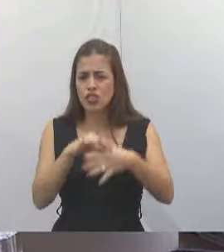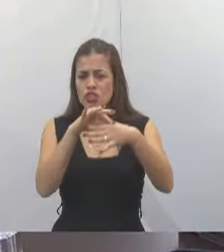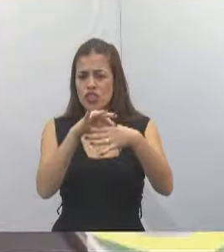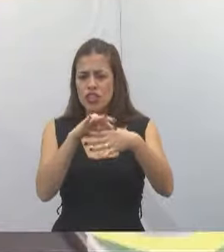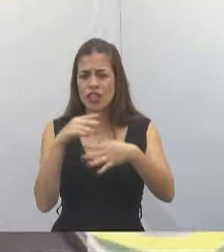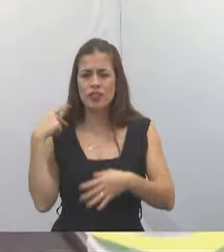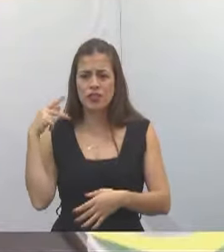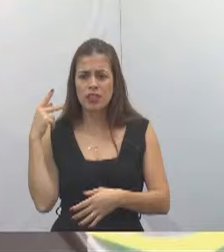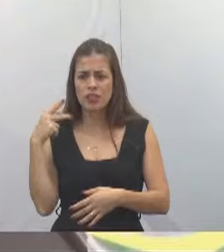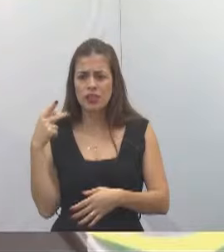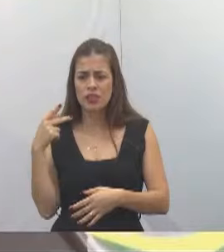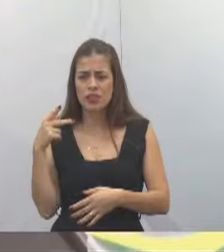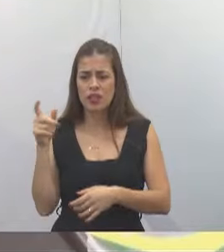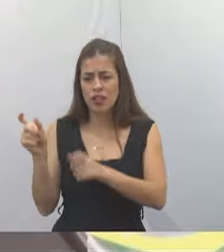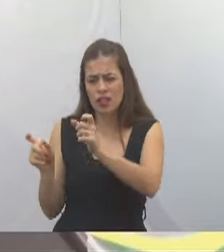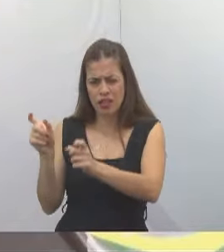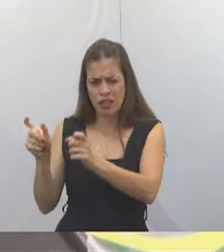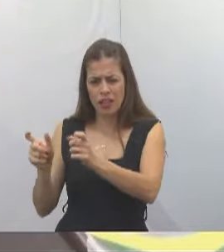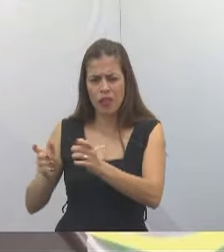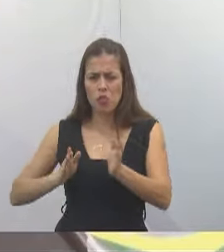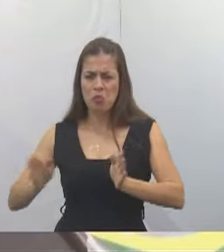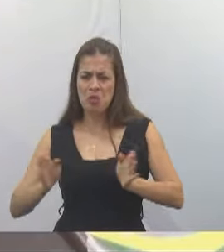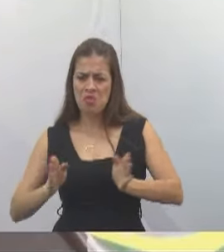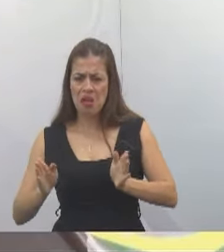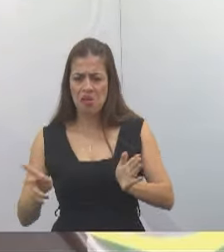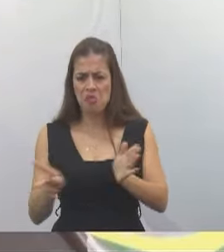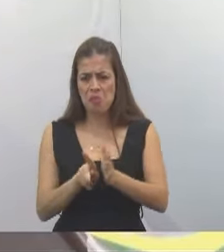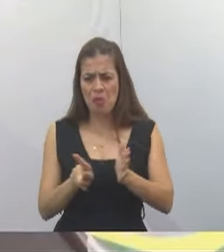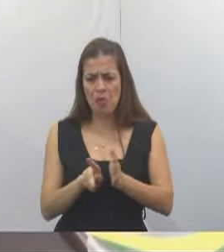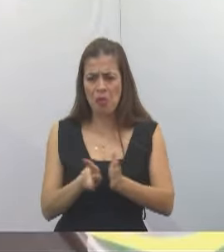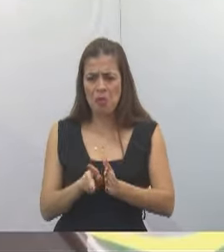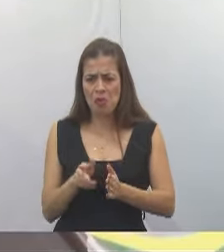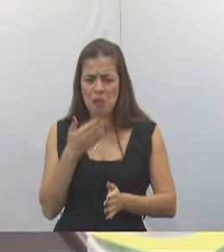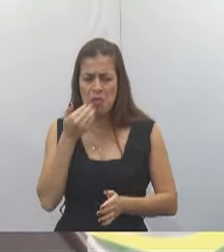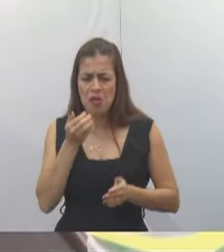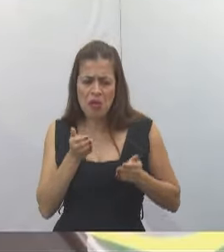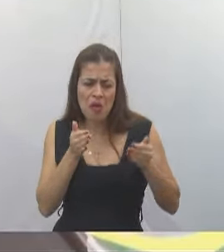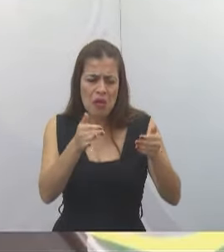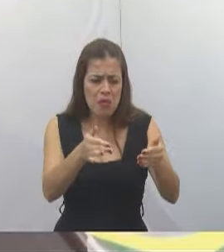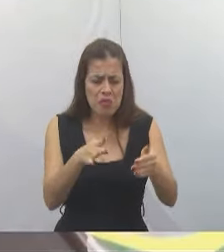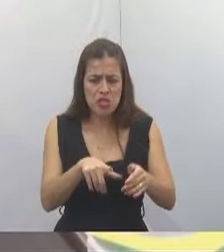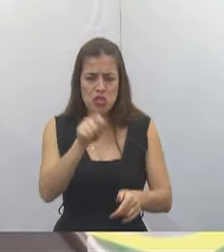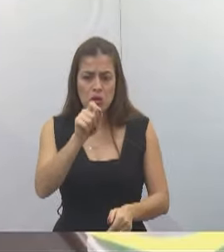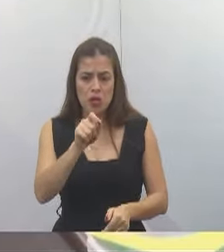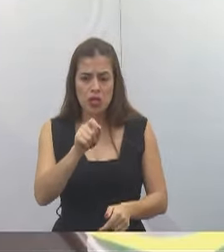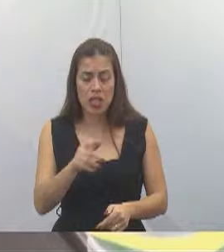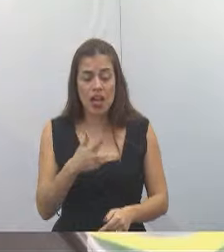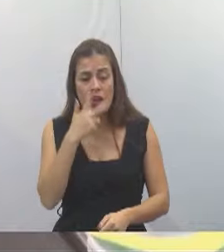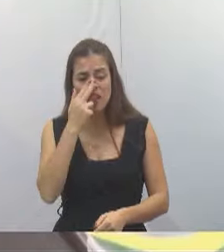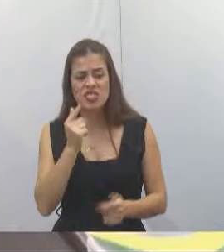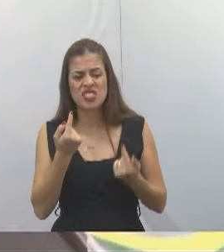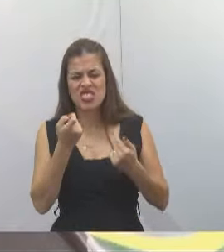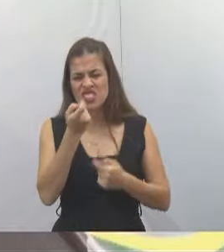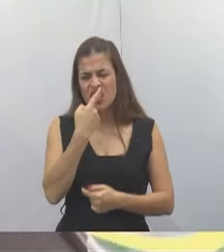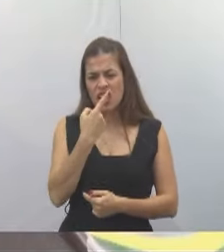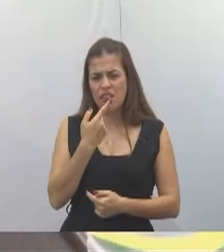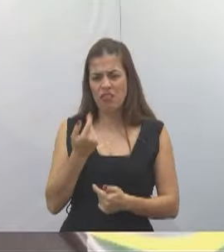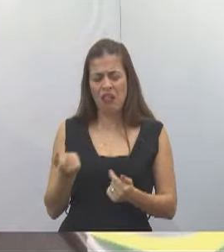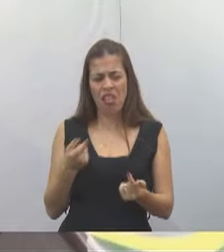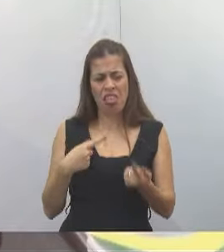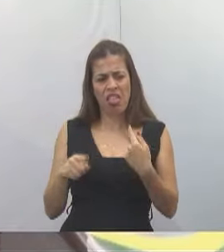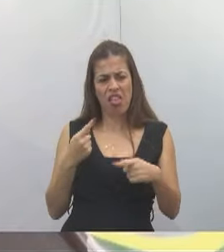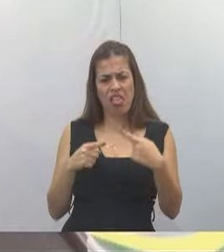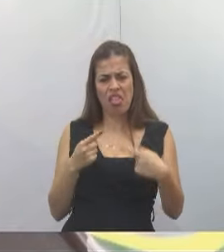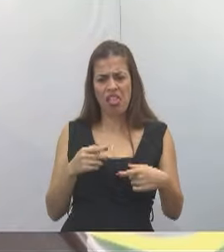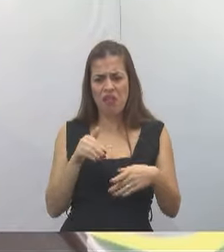de vereador, né? Cada um tem o seu mandato e deve seguir da melhor forma possível. Mas eu acho estranho que as pessoas criticam a forma de cada um